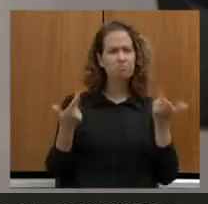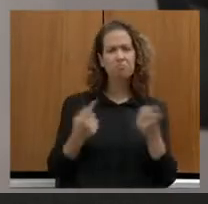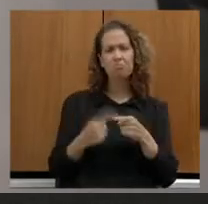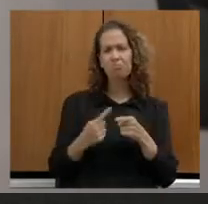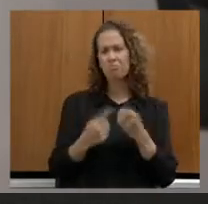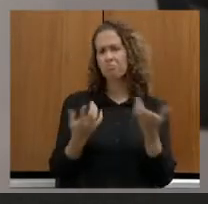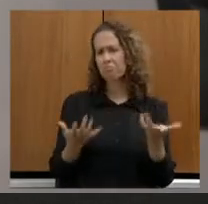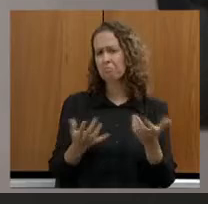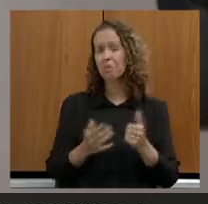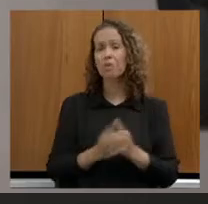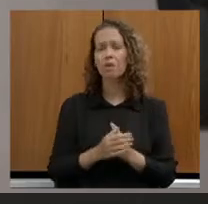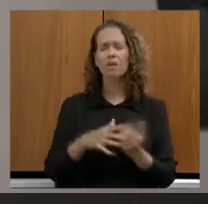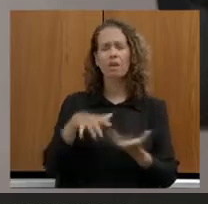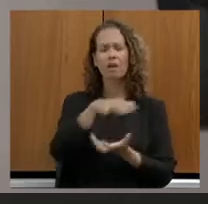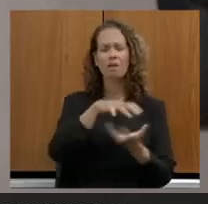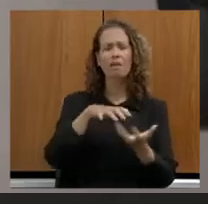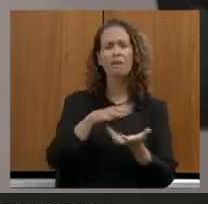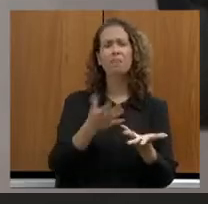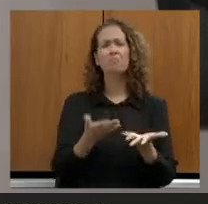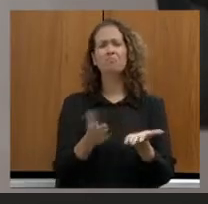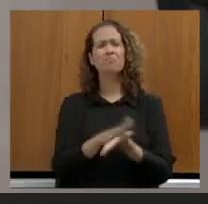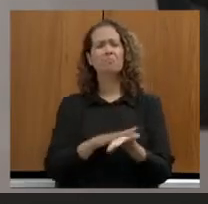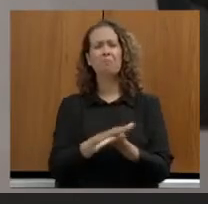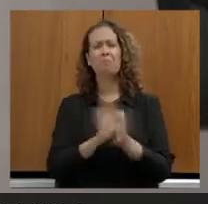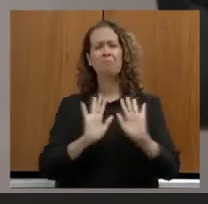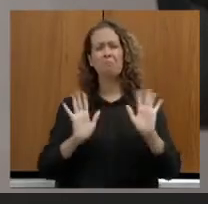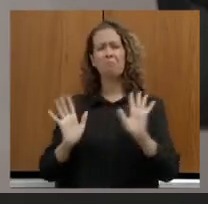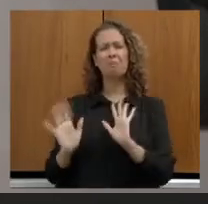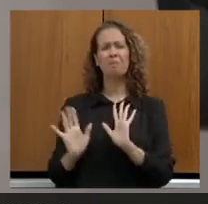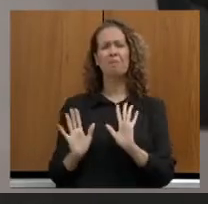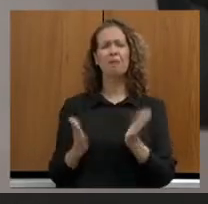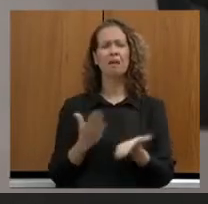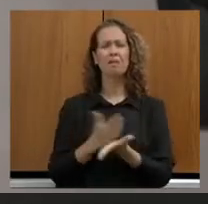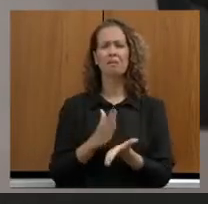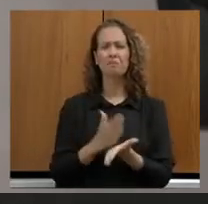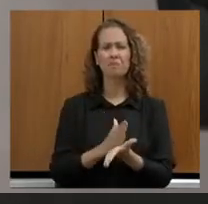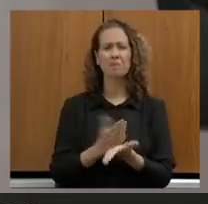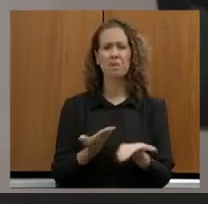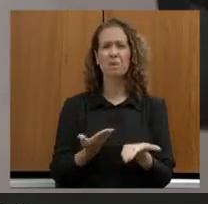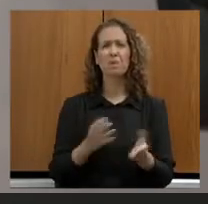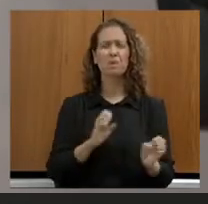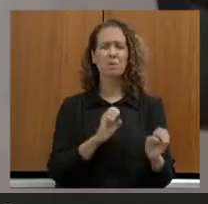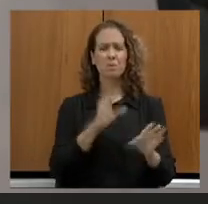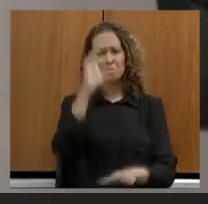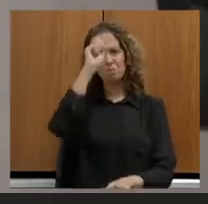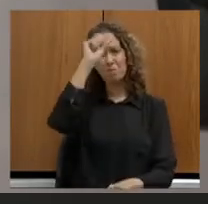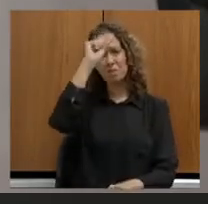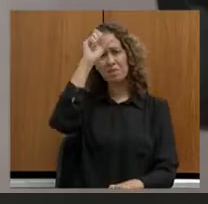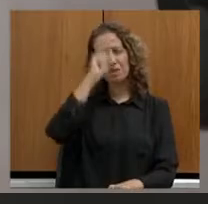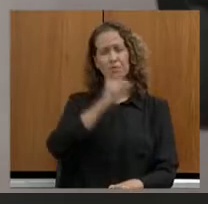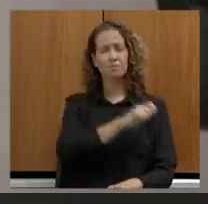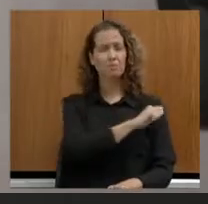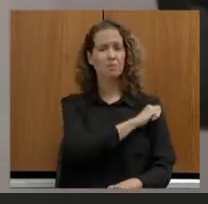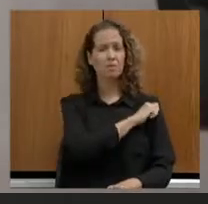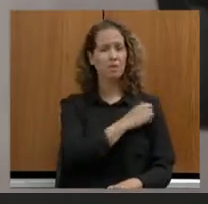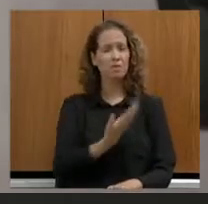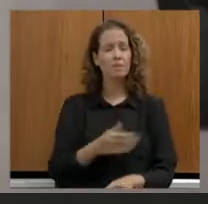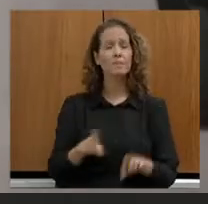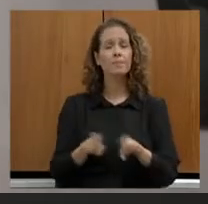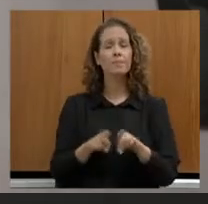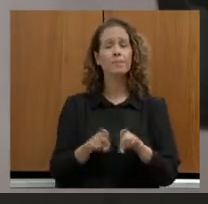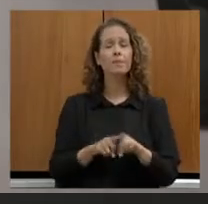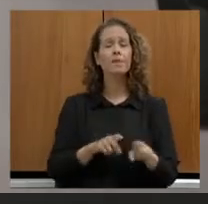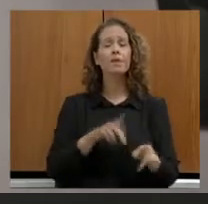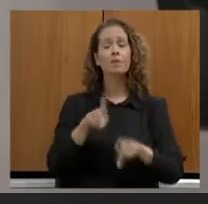de nada se relacionam agrega o aprendizado dos alunos essa orientação vai na contramão das ações de valorização e reconhecimento das contribuições